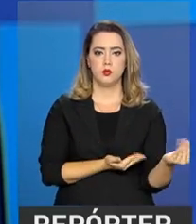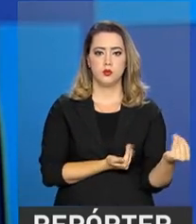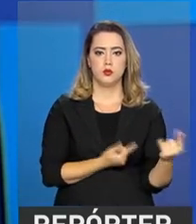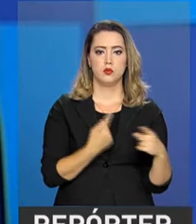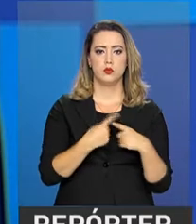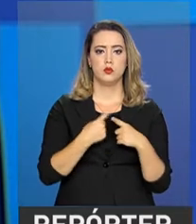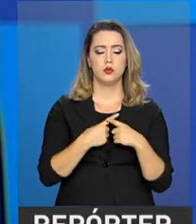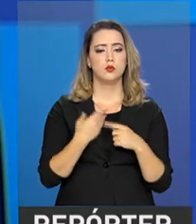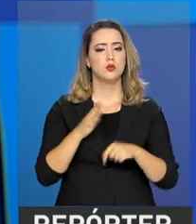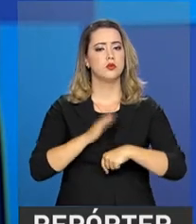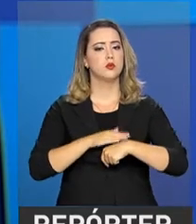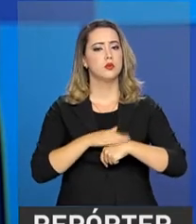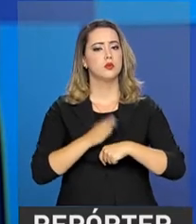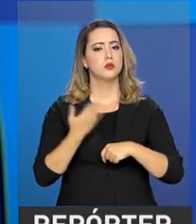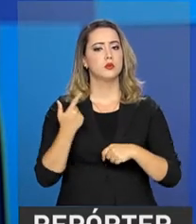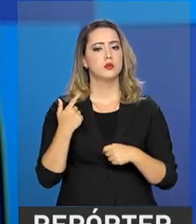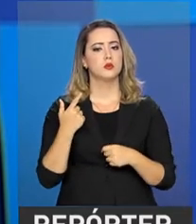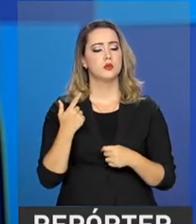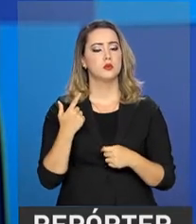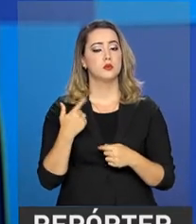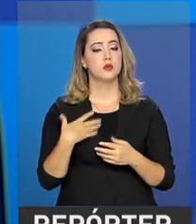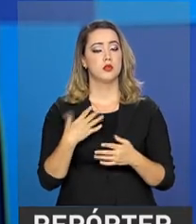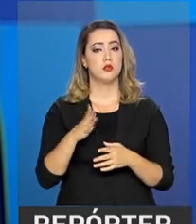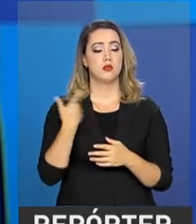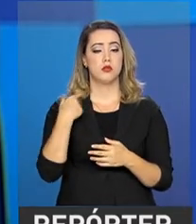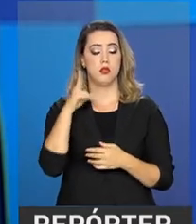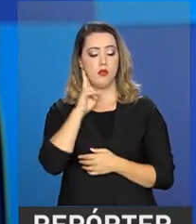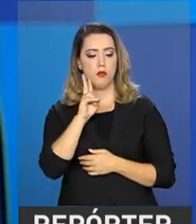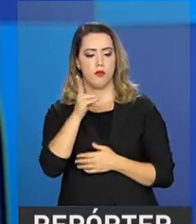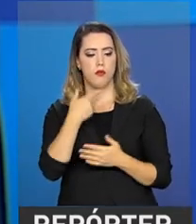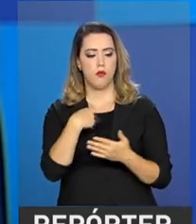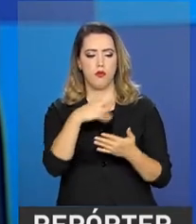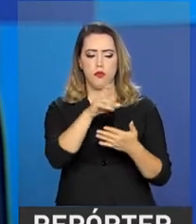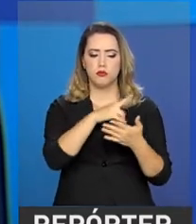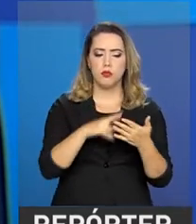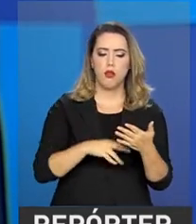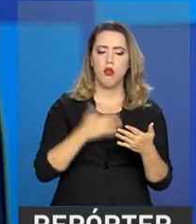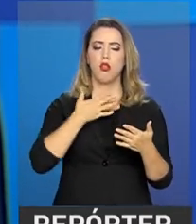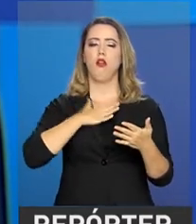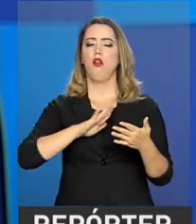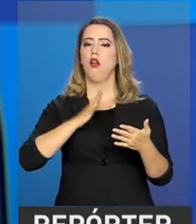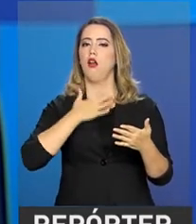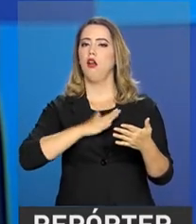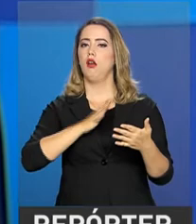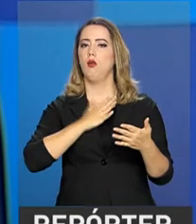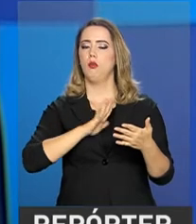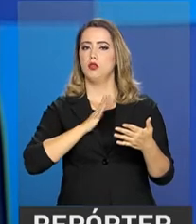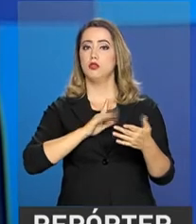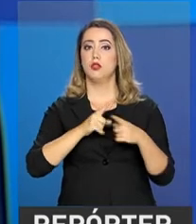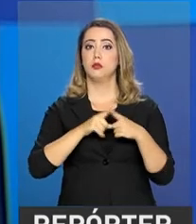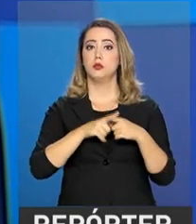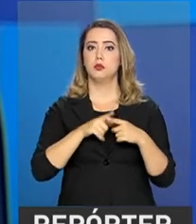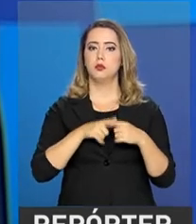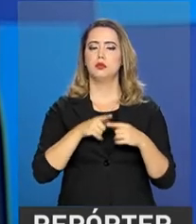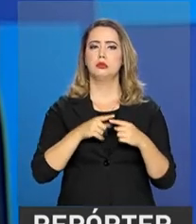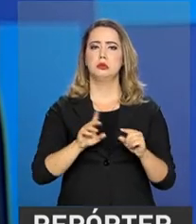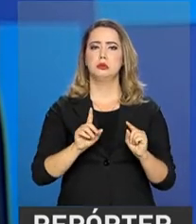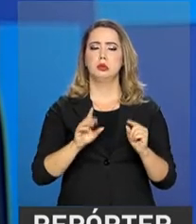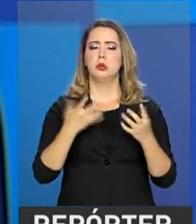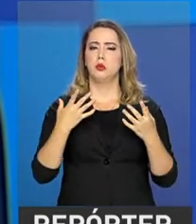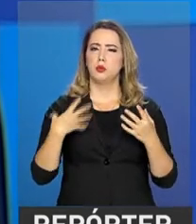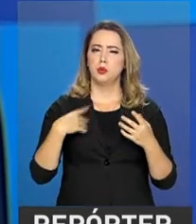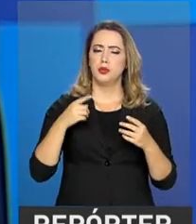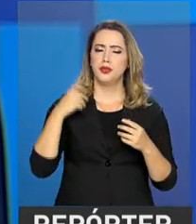no momento em que não se submeteram a pressão ocorrido em exames anteriores